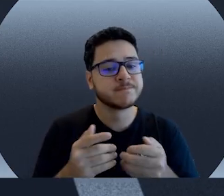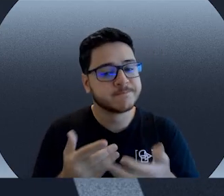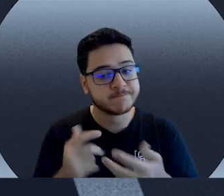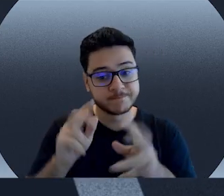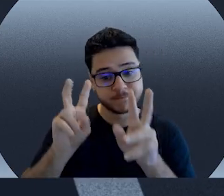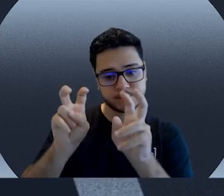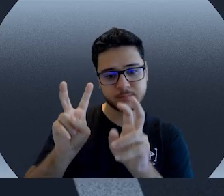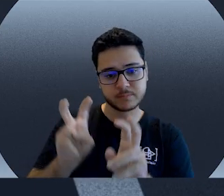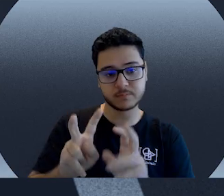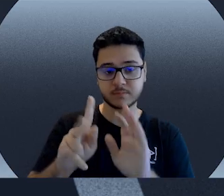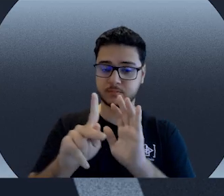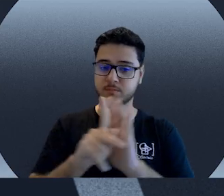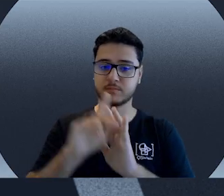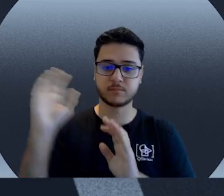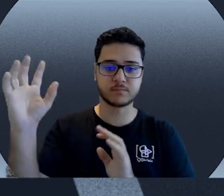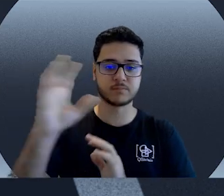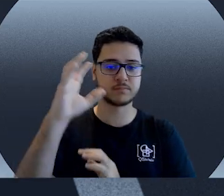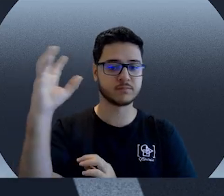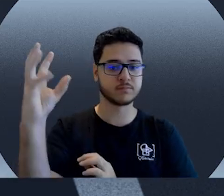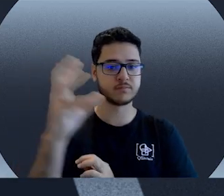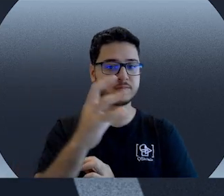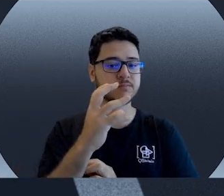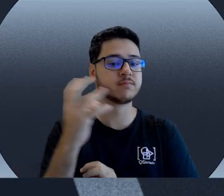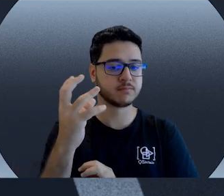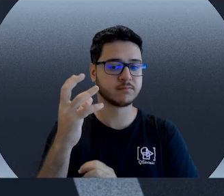questão climática.